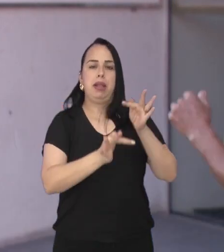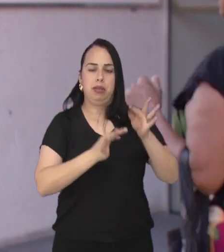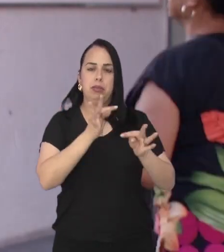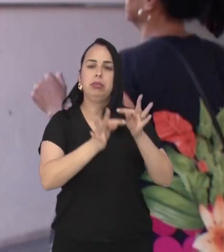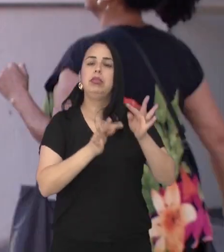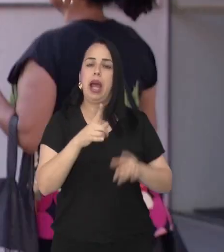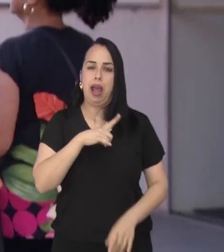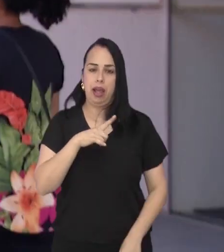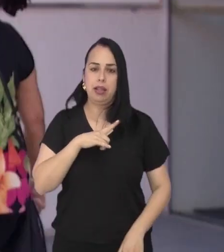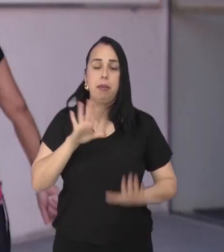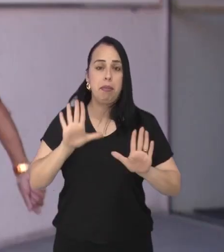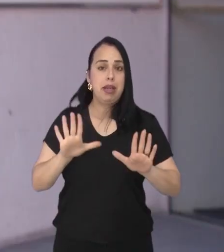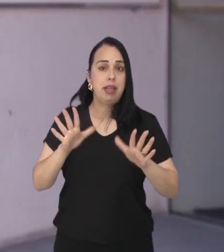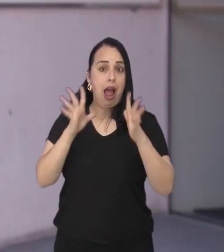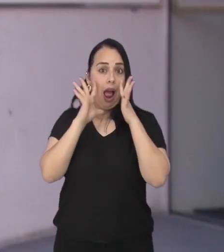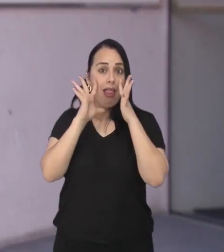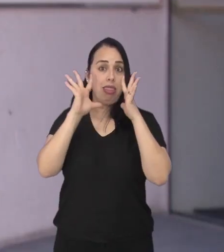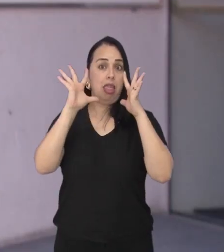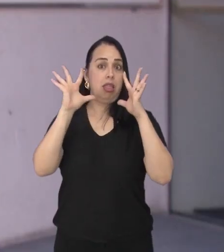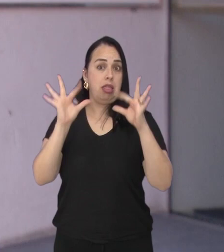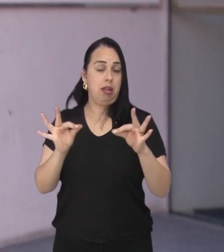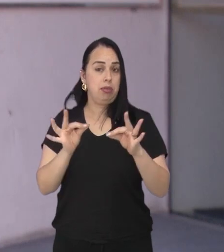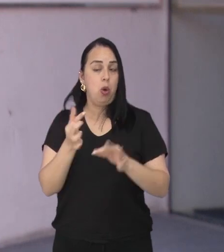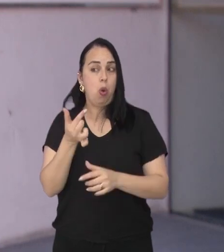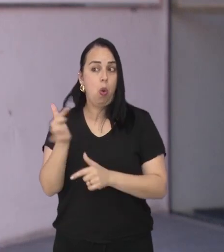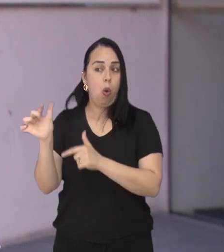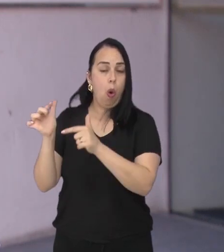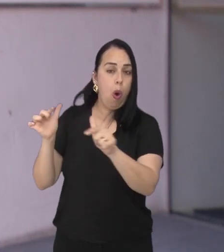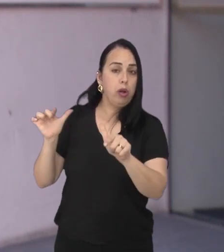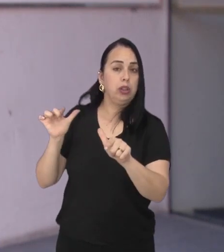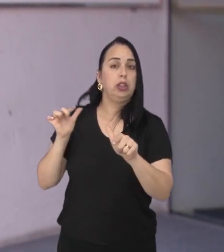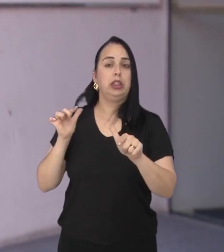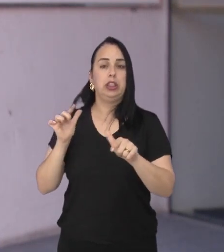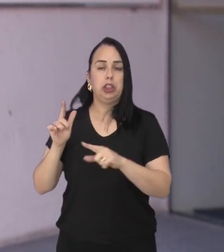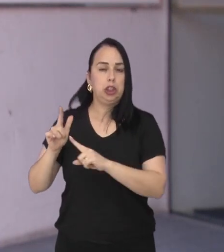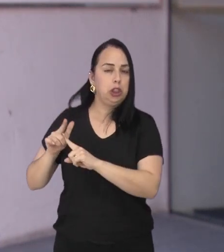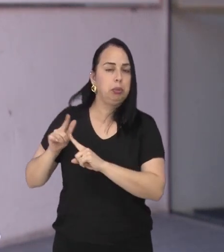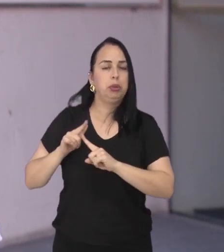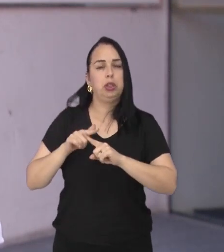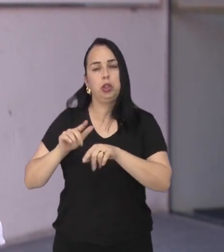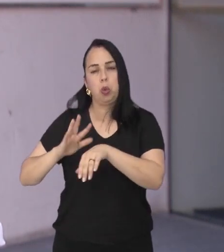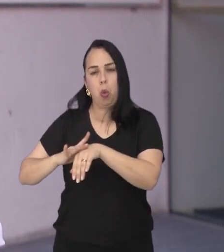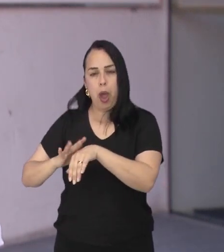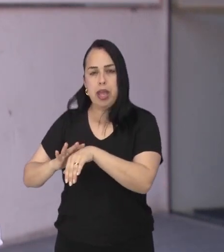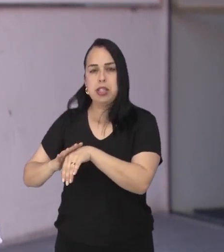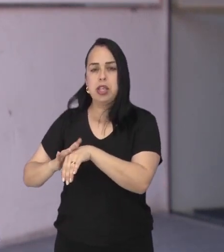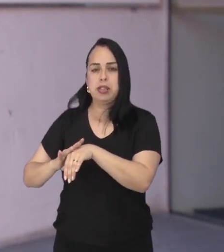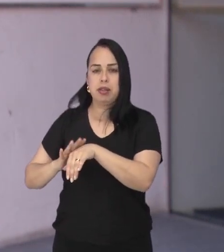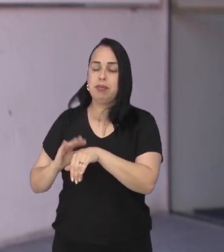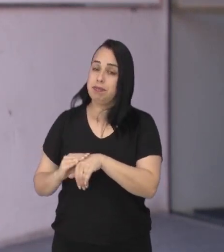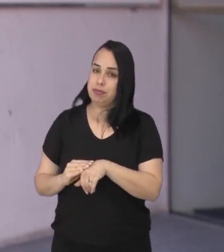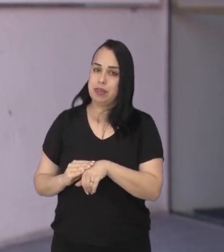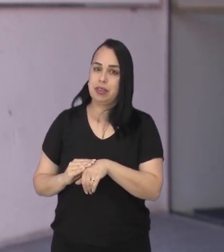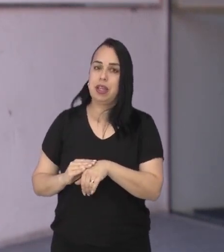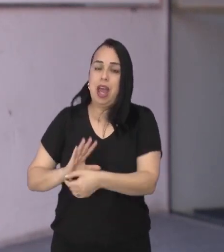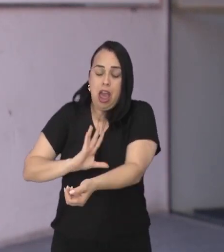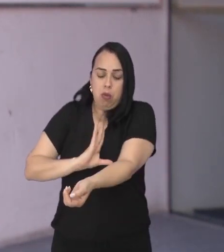tratamento. Mas vale a gente fazer um alerta para outros tipos de doenças neuromusculares, que são